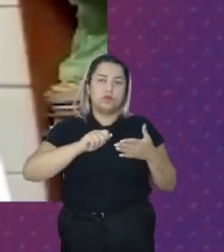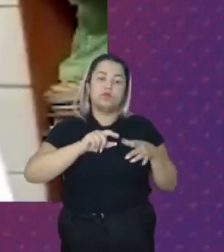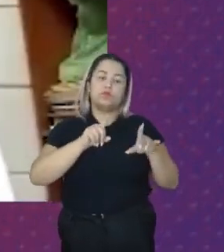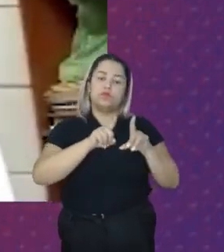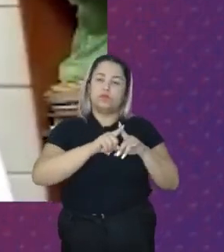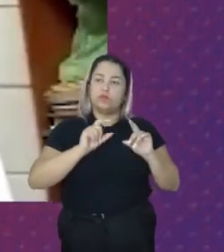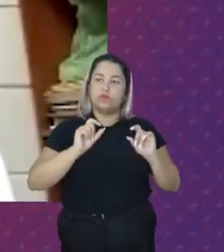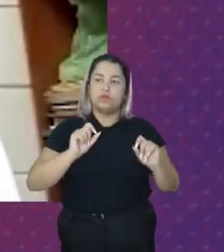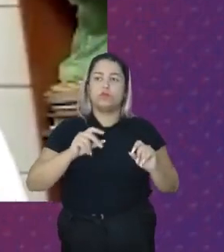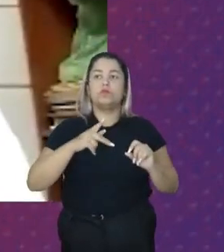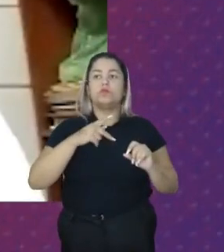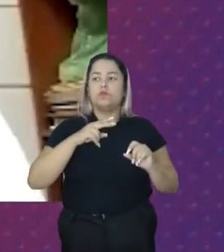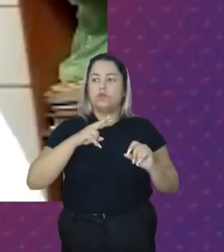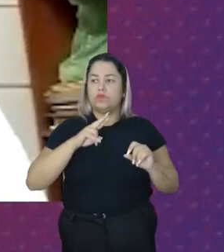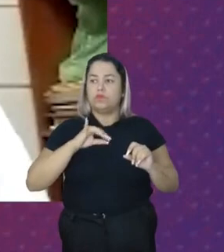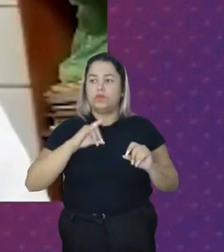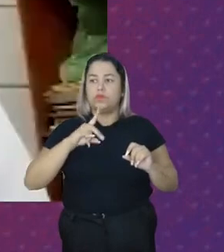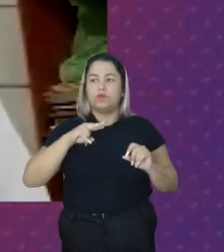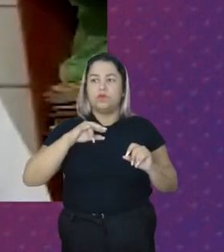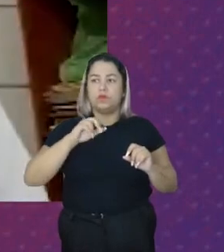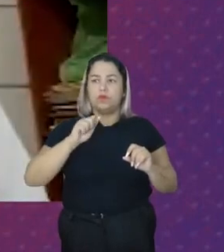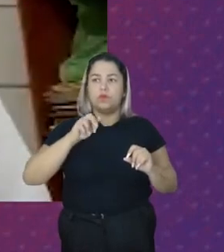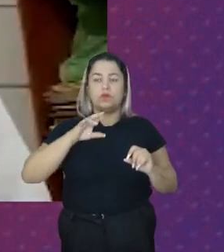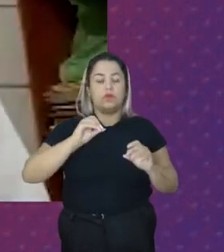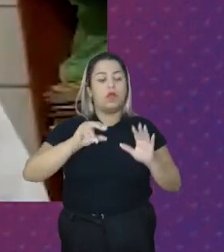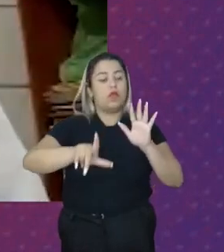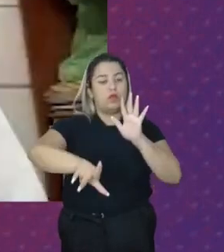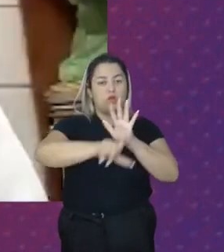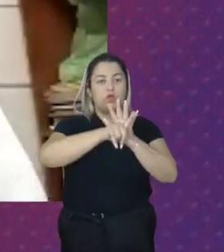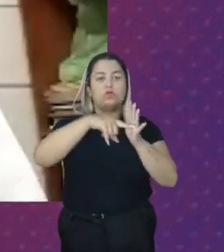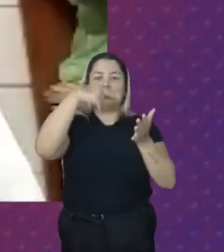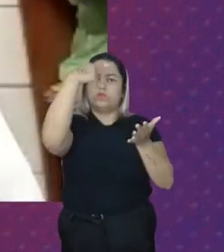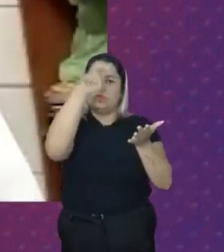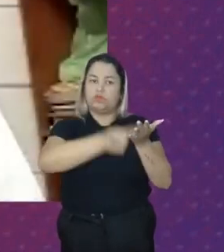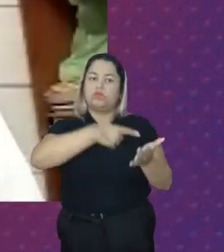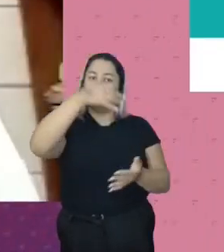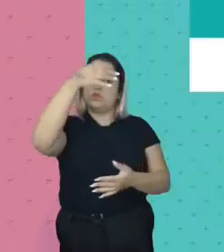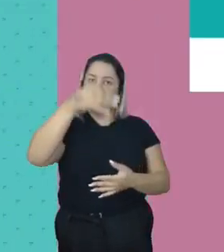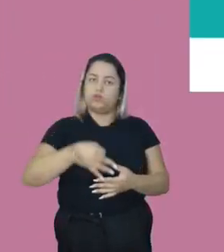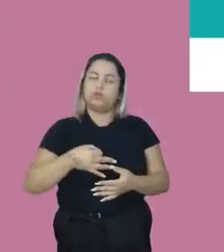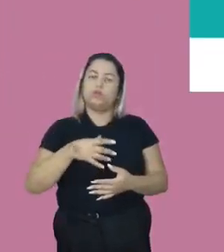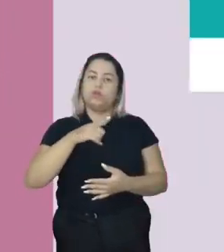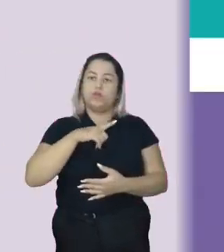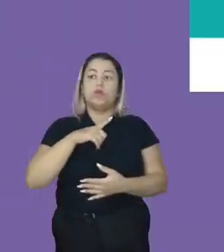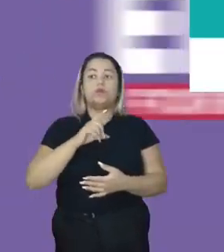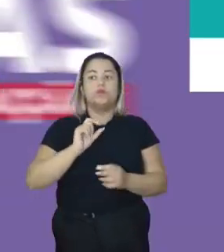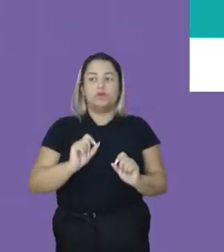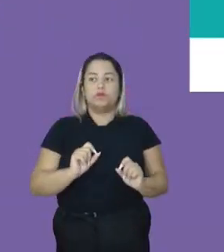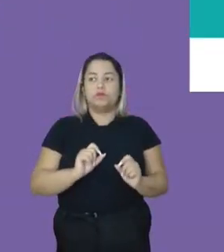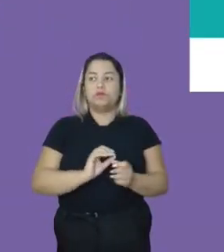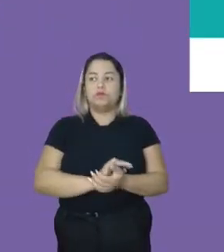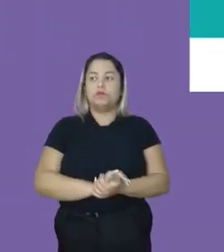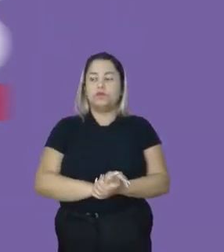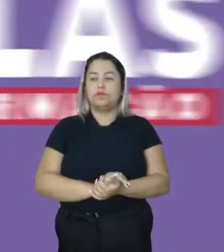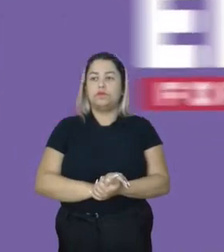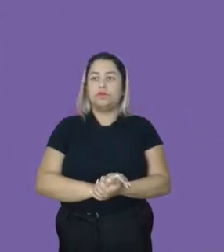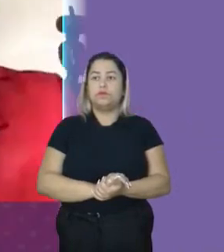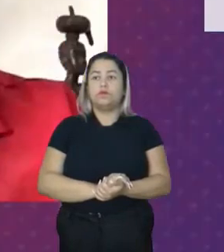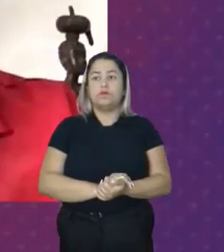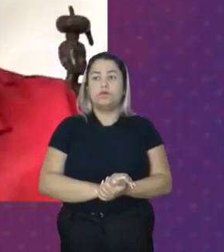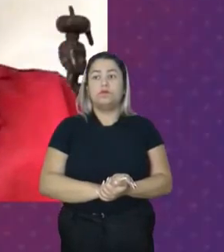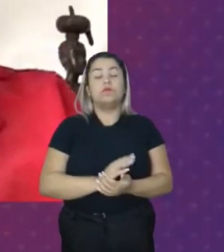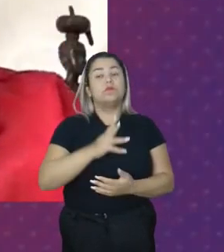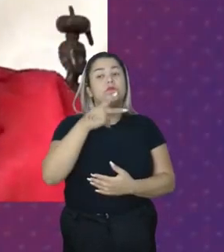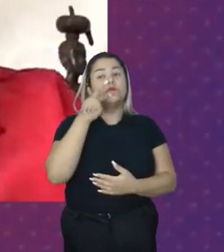Regolimento Previdenciário Feito A lei Ser cumprida Da forma Como tem que ser É isso Eu começo